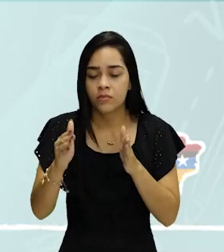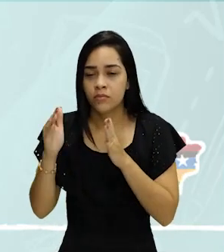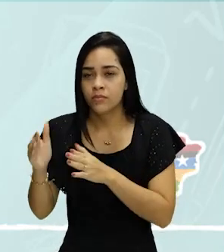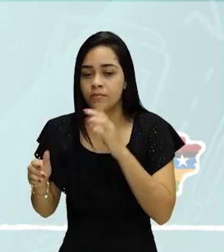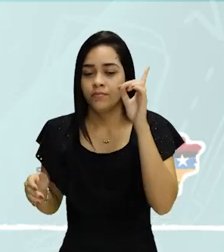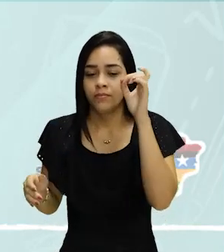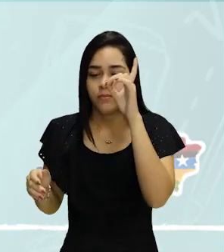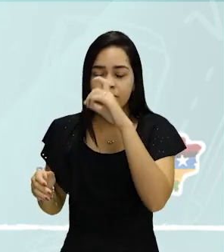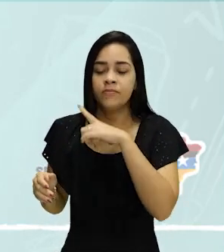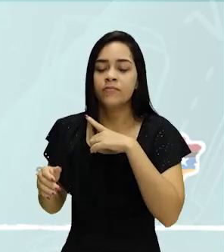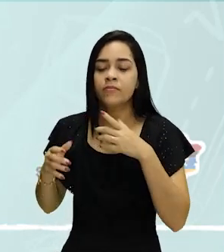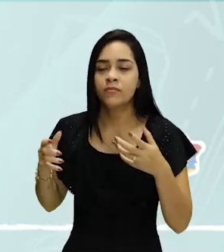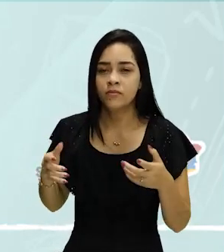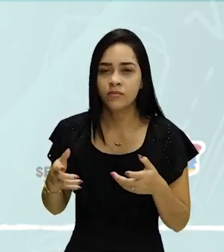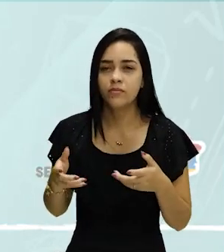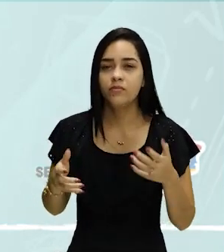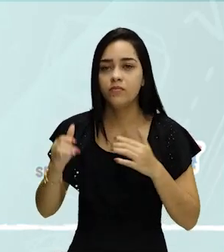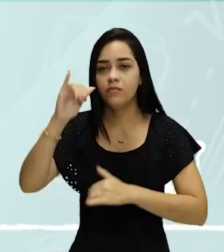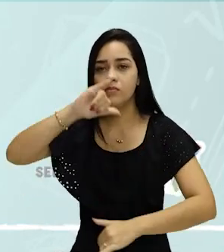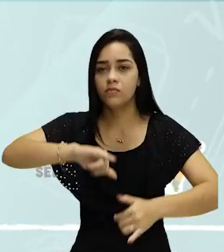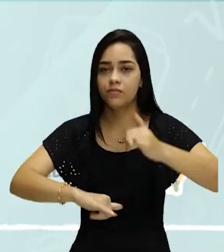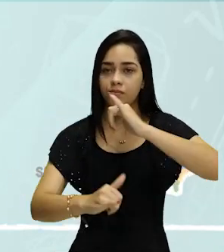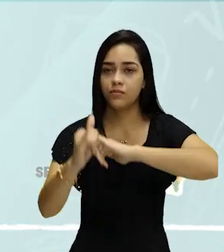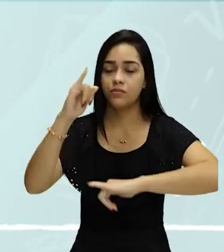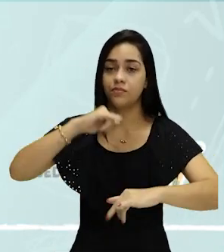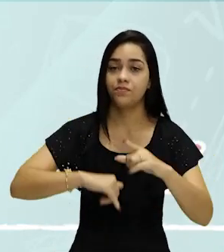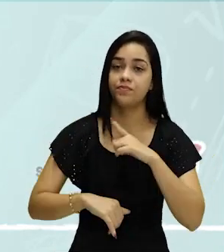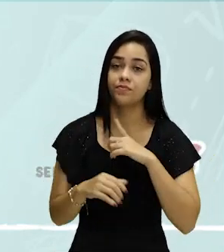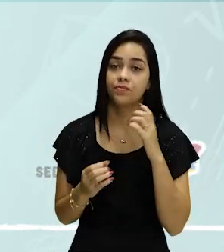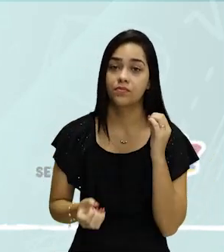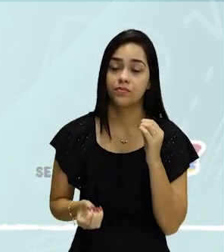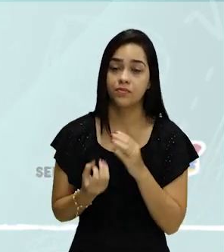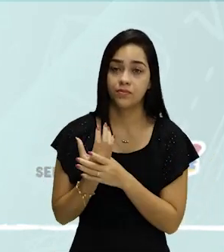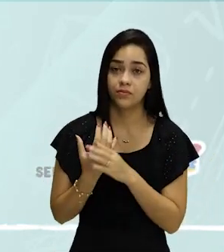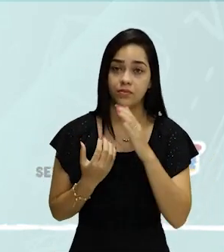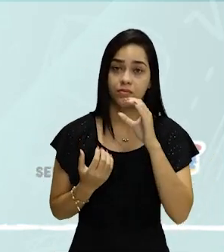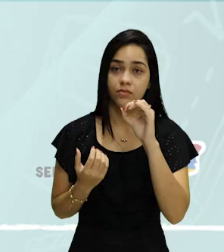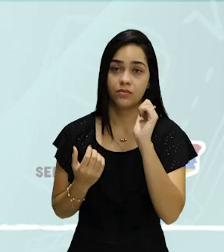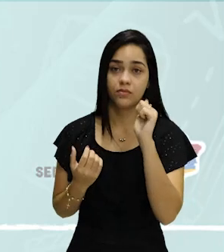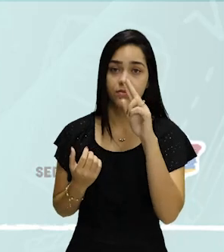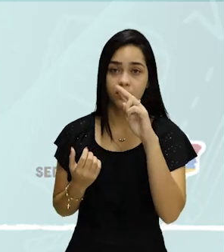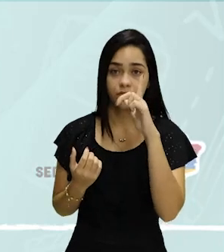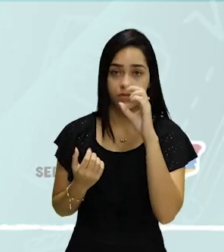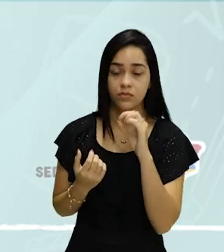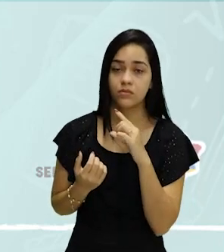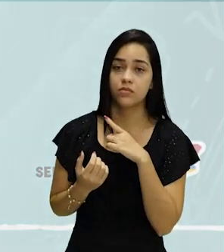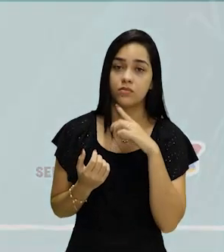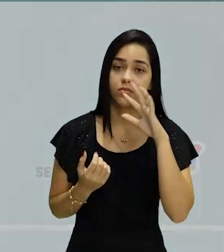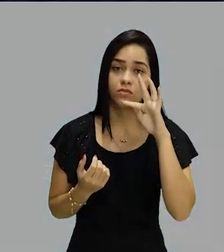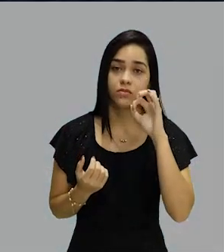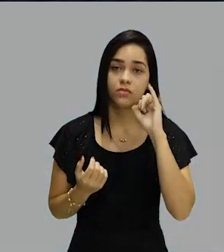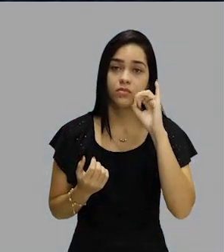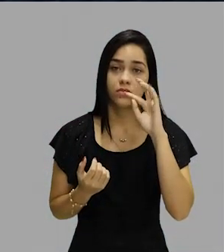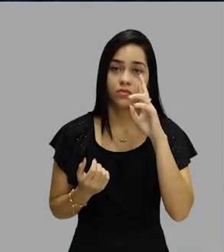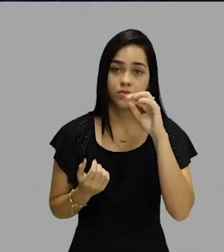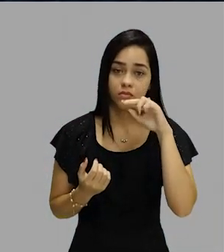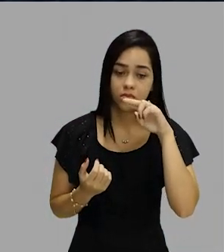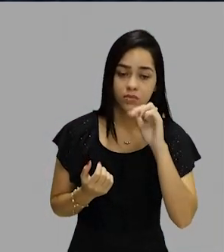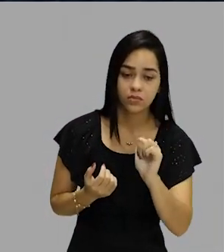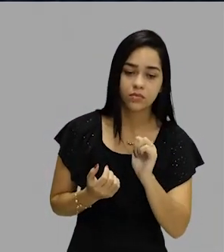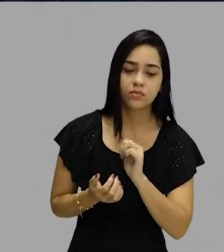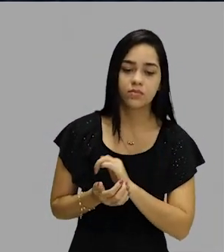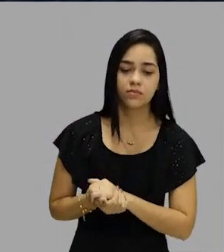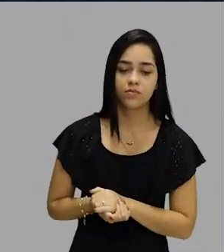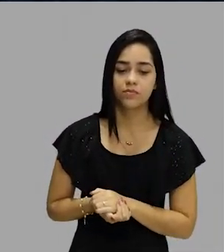complexa de reações químicas que resultam na formação de um coágulo de fibrina. Um coágulo